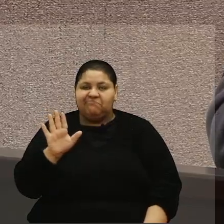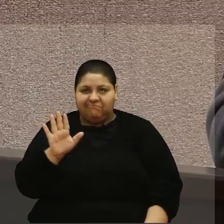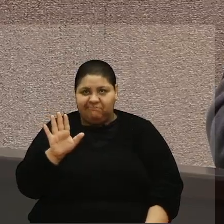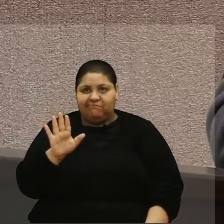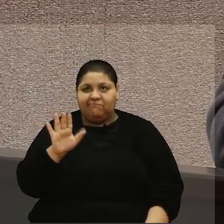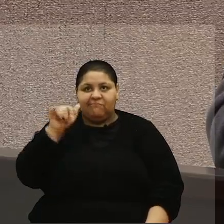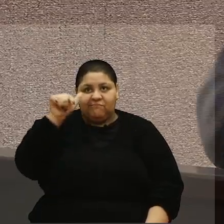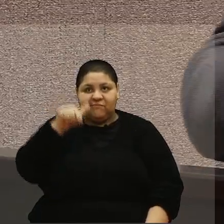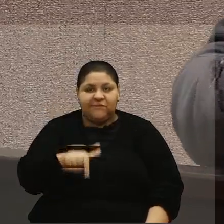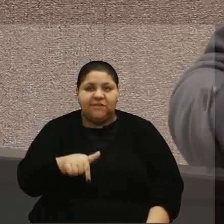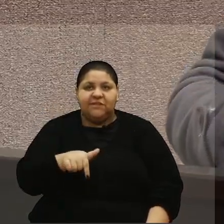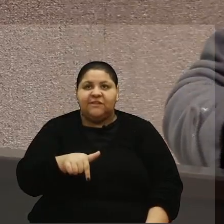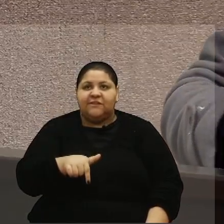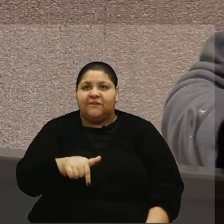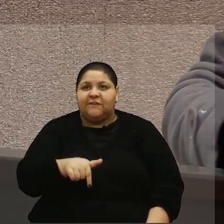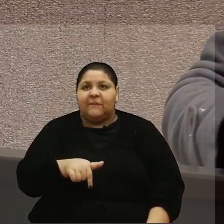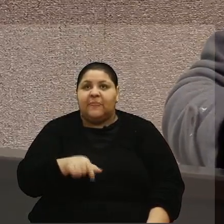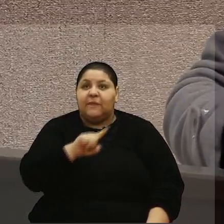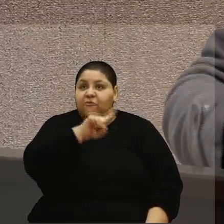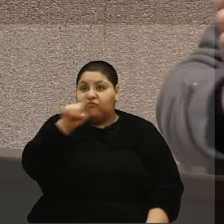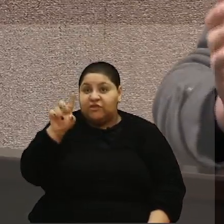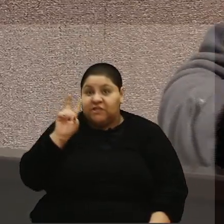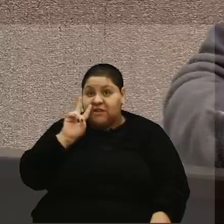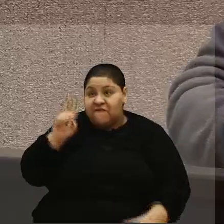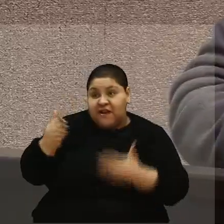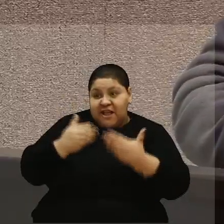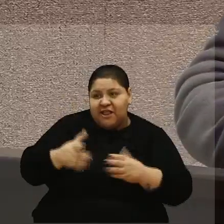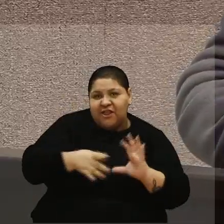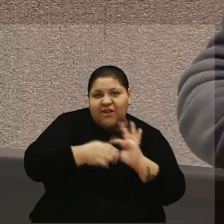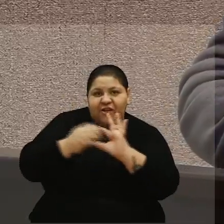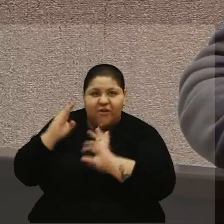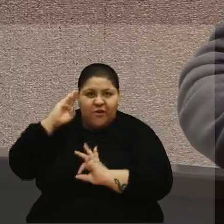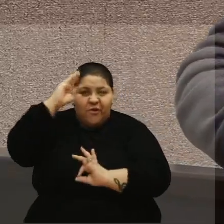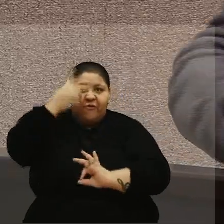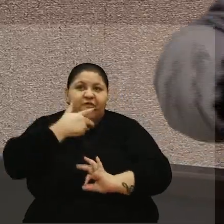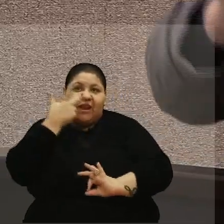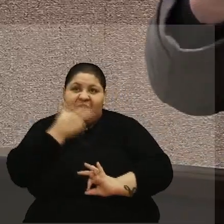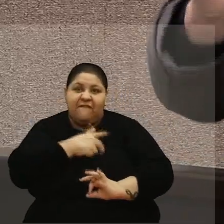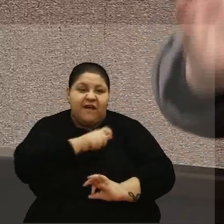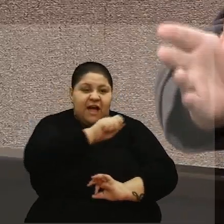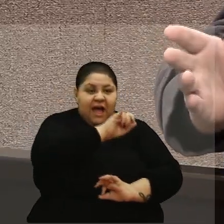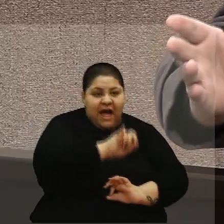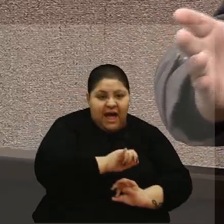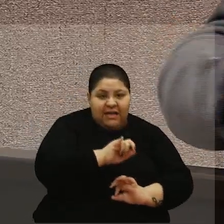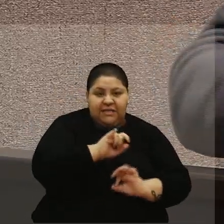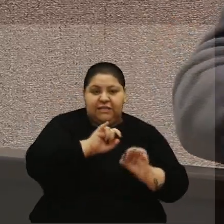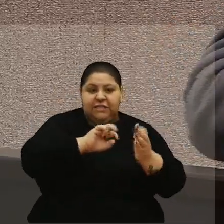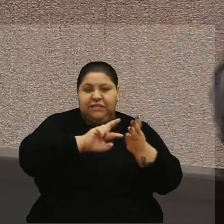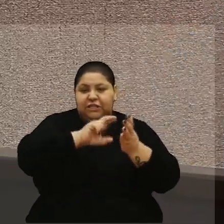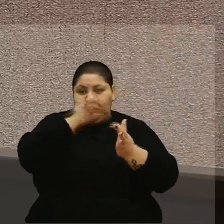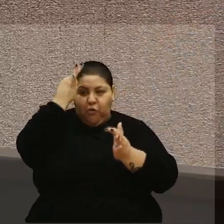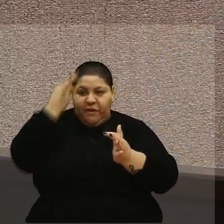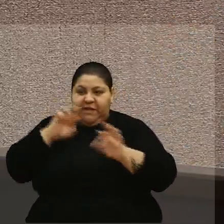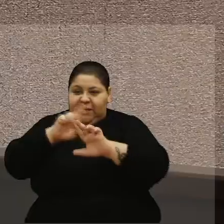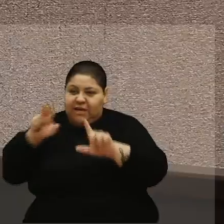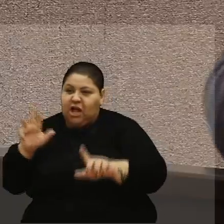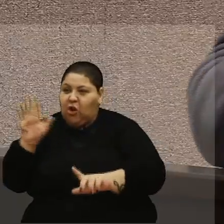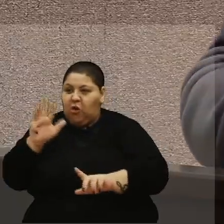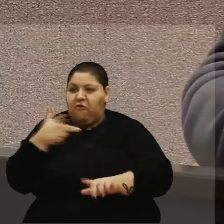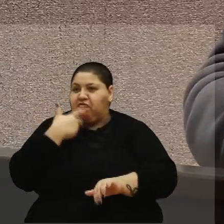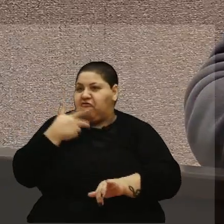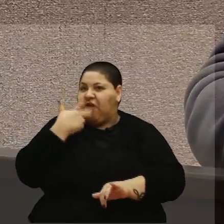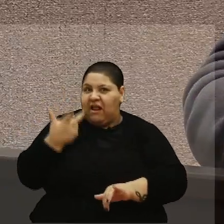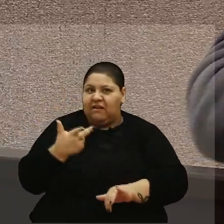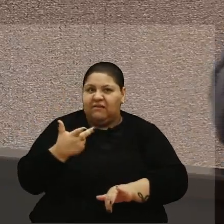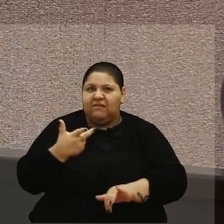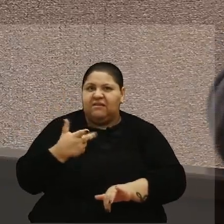aí, passa o verniz do quê? Vocês não estão avaliando o contexto. Pois é, Bolsonaro falava ai, se interpretava ui. O Lula fala o que fala e